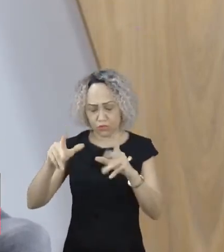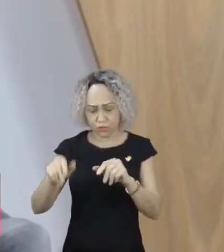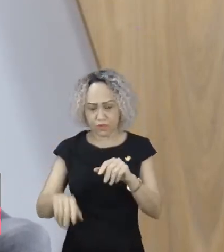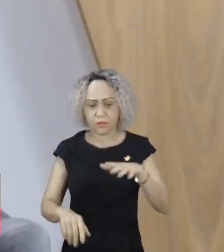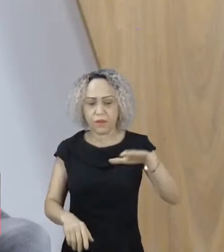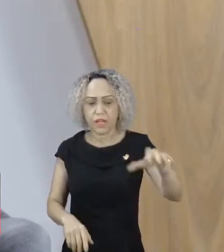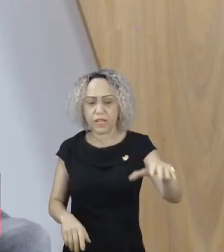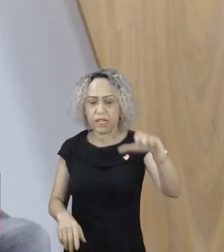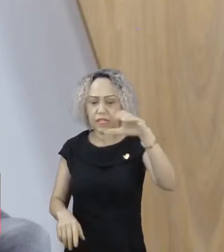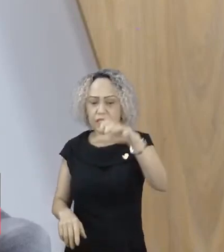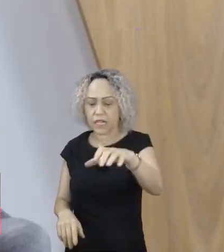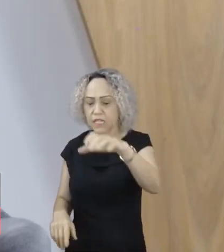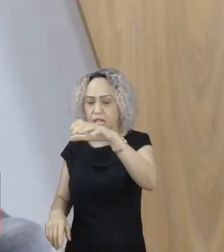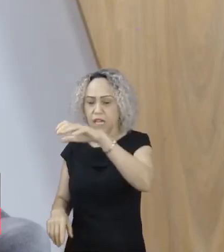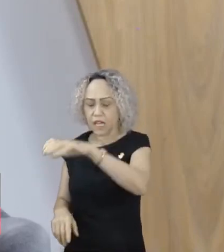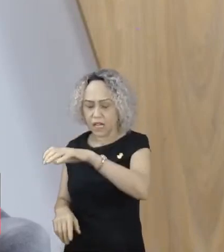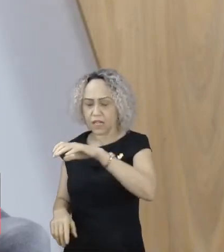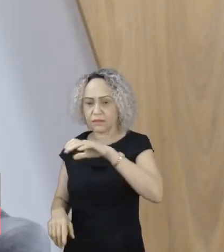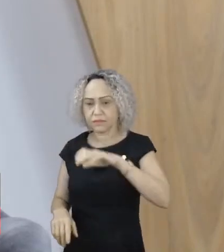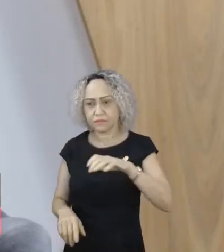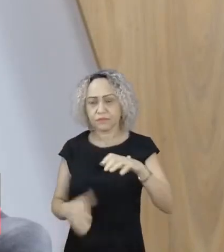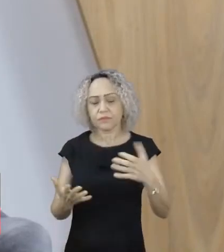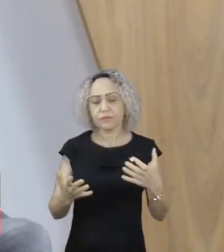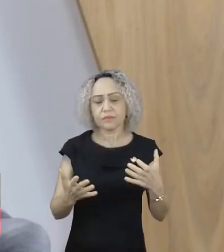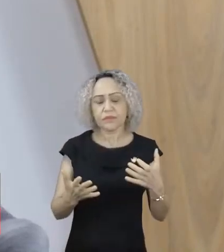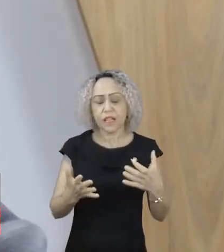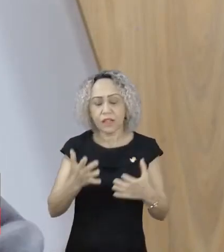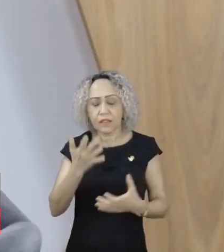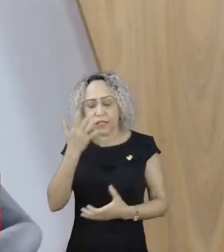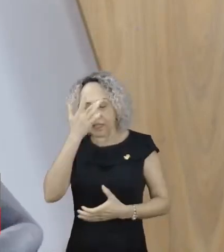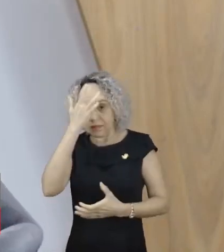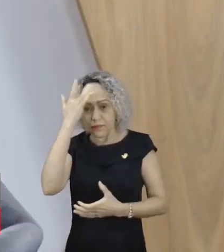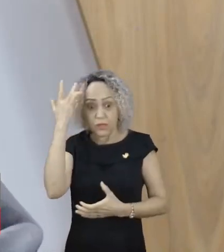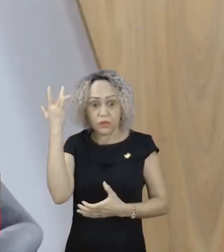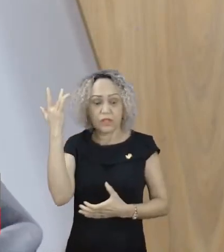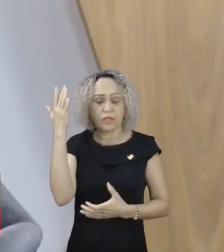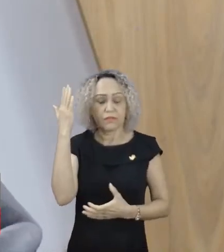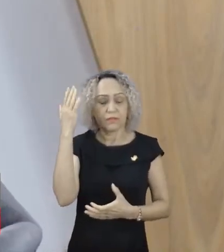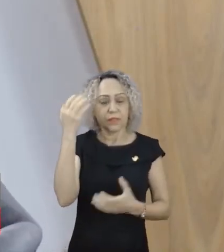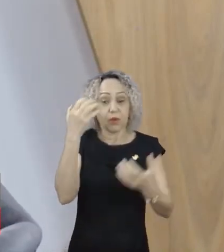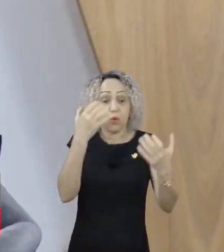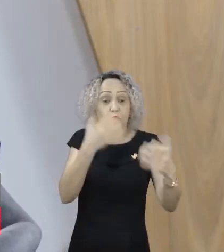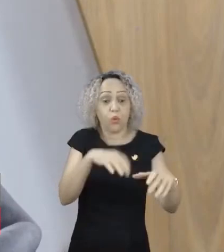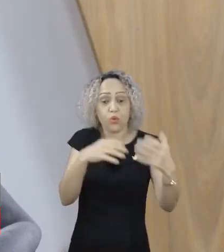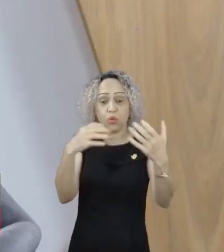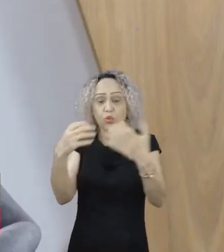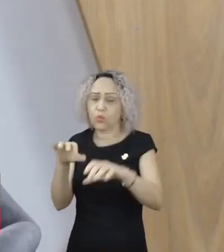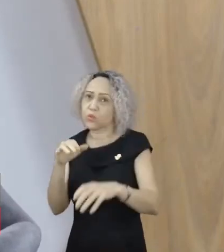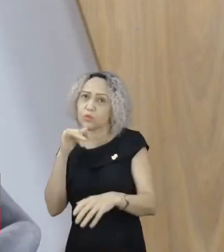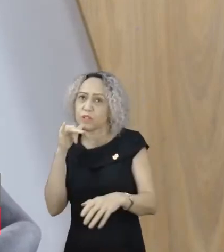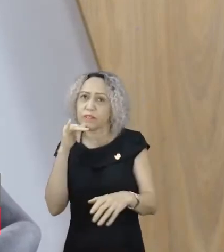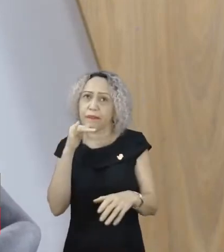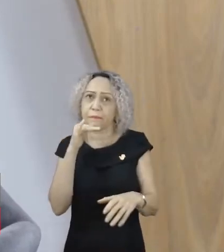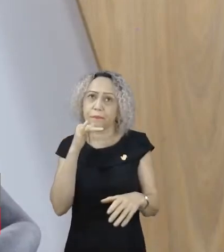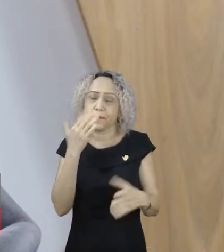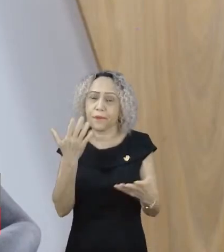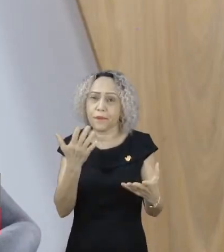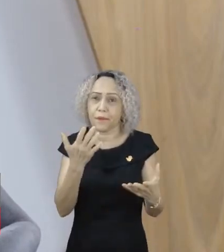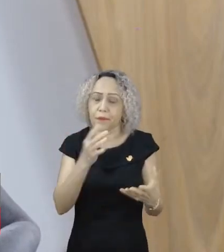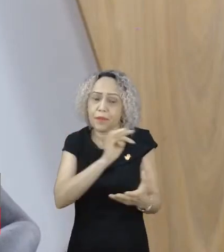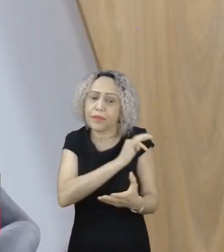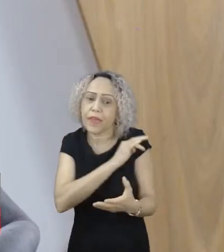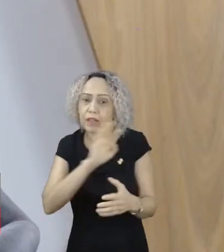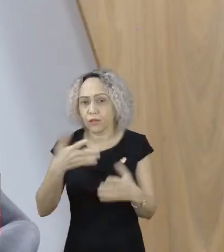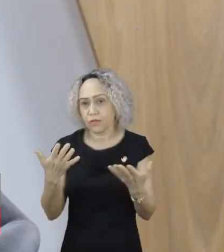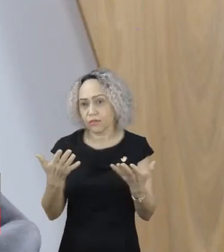da sua área, para ver o conhecimento da pessoa naquela área para a qual ela está fazendo o concurso também. Então, é um pouco essa a lógica do concurso.